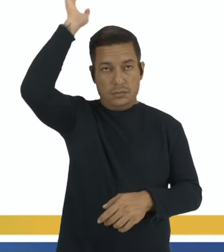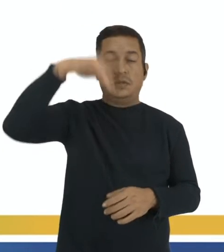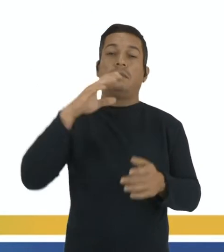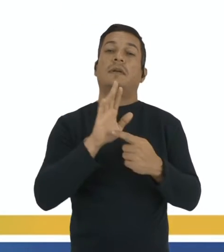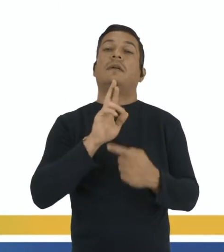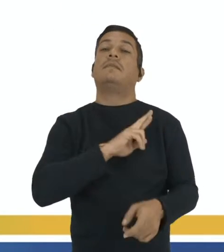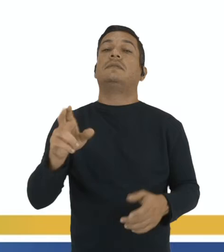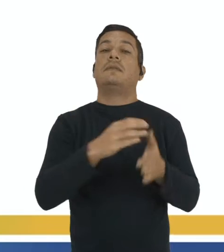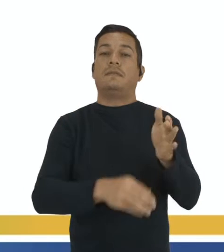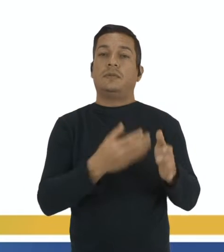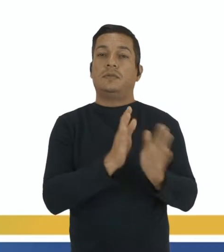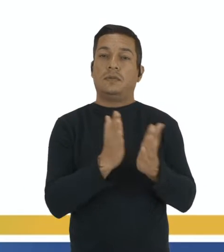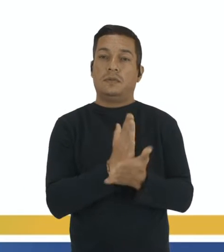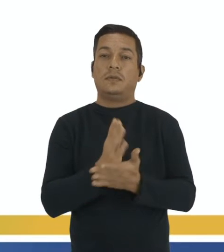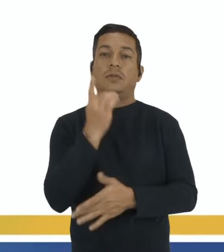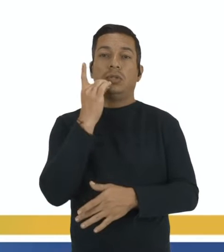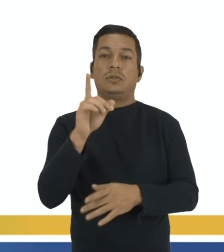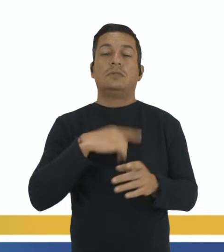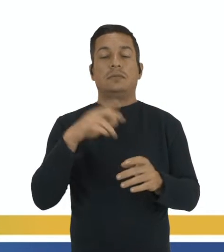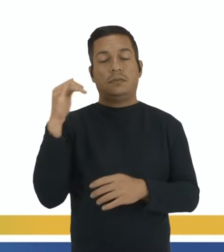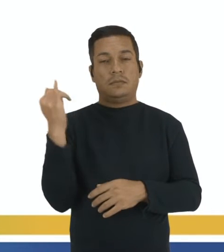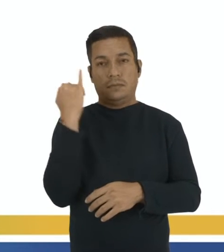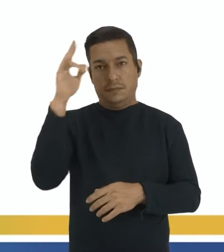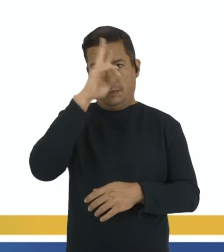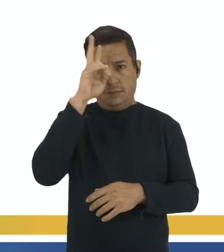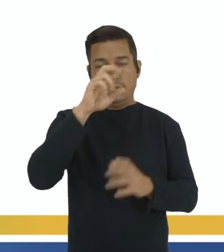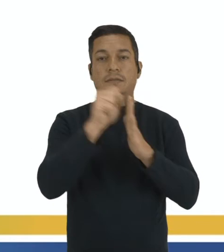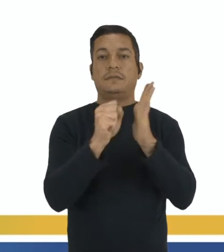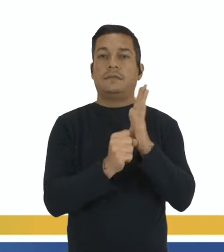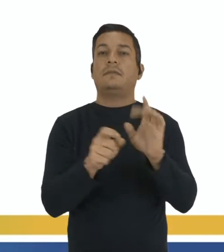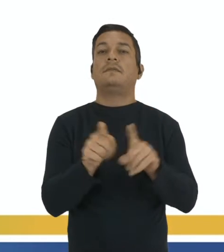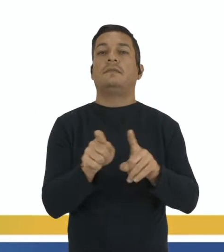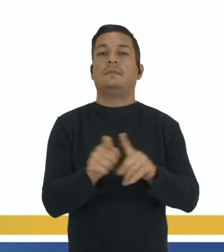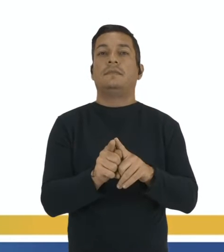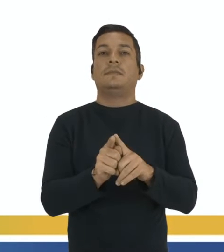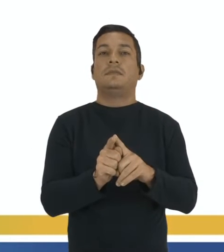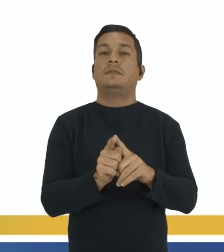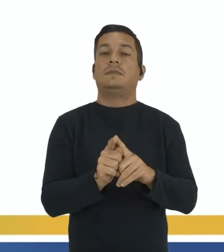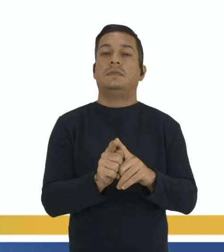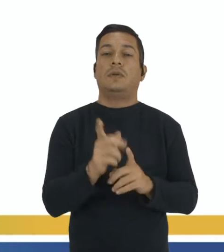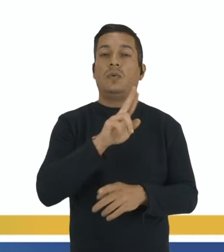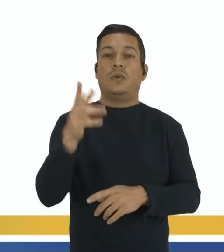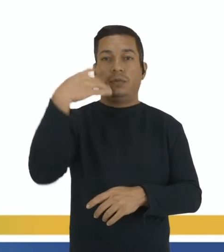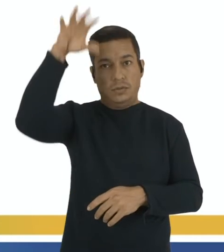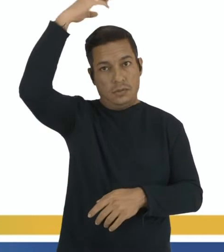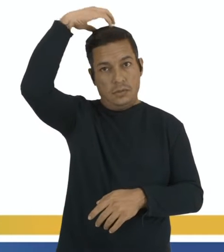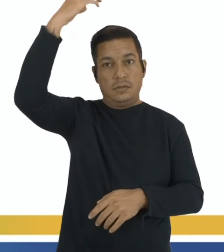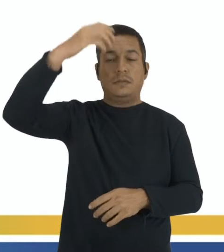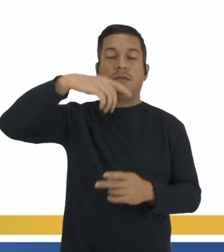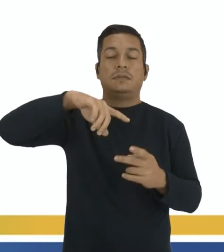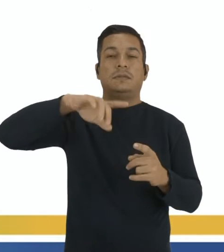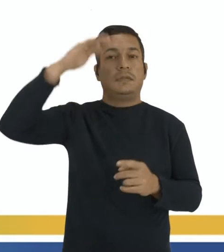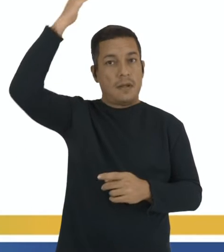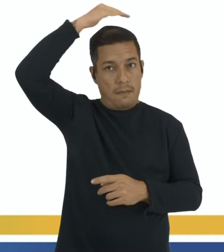de livros, datas de acontecimentos históricos, séculos, em nomes de reis e papas. Esses